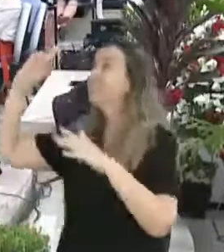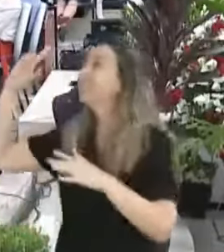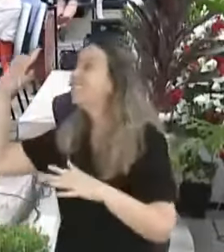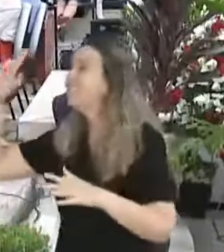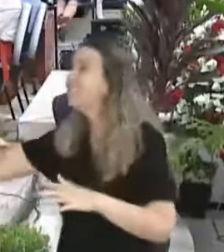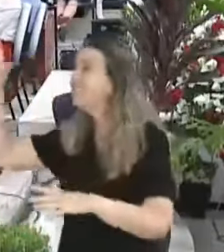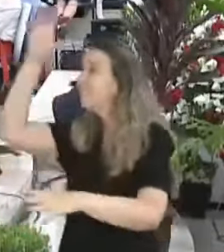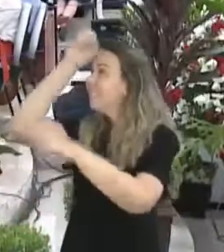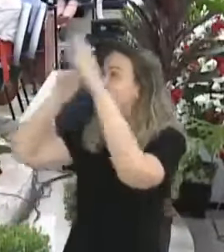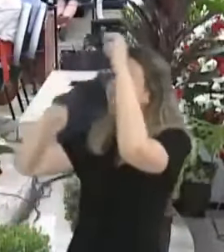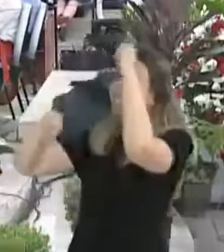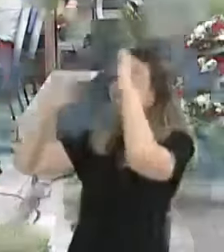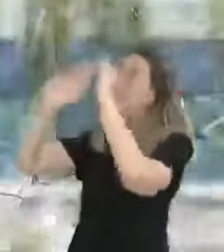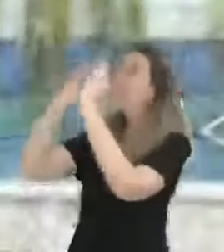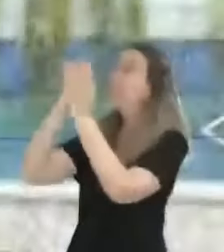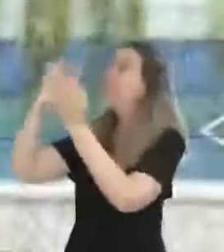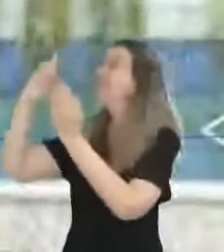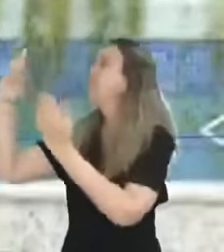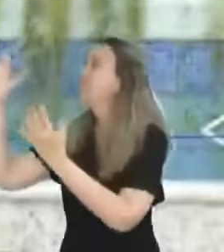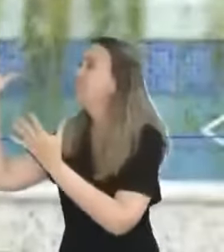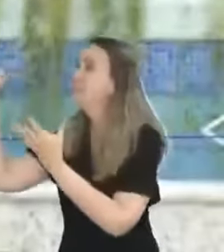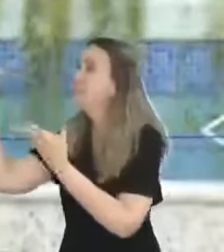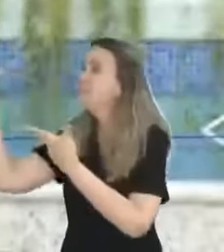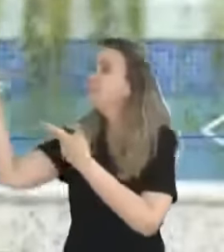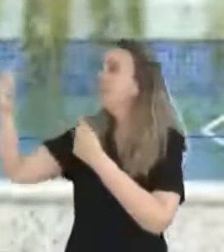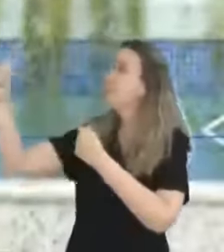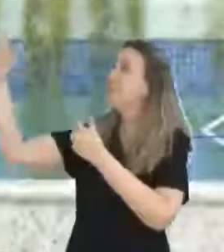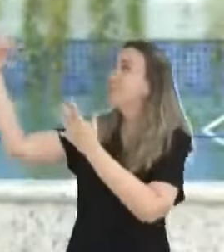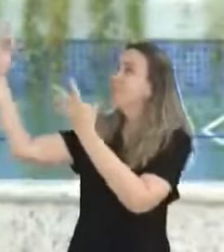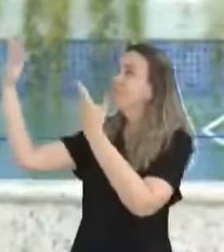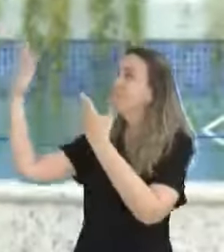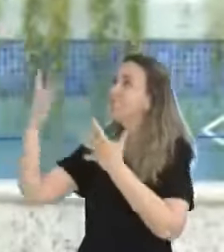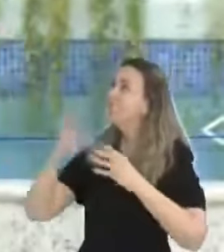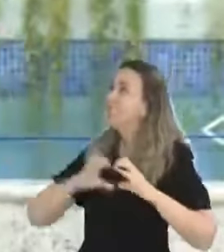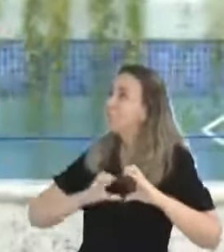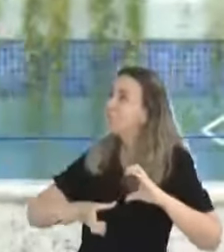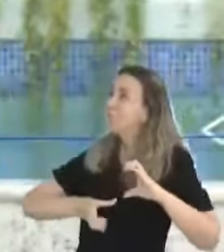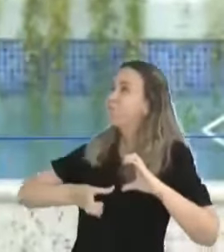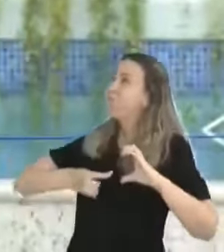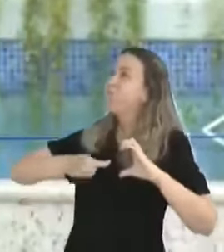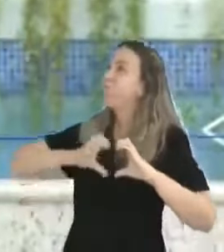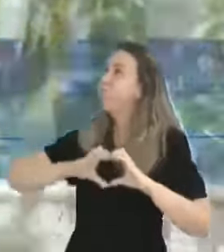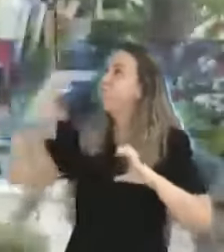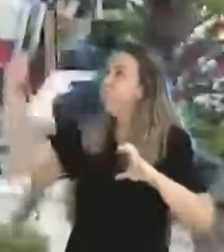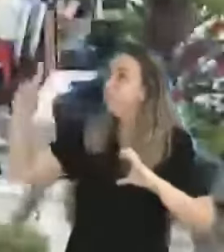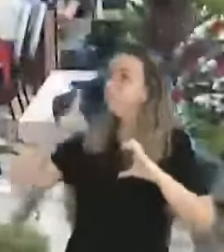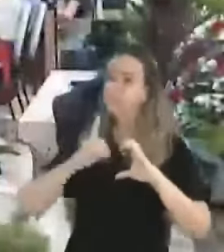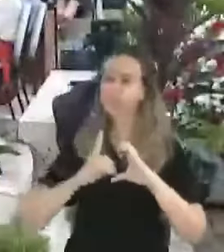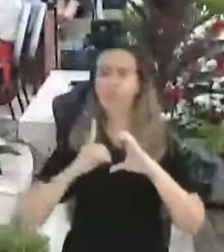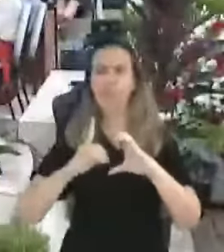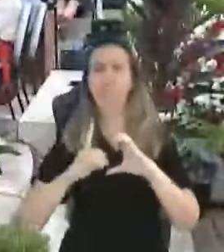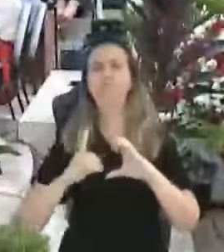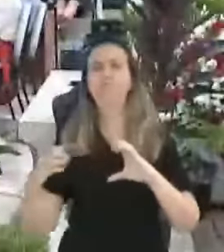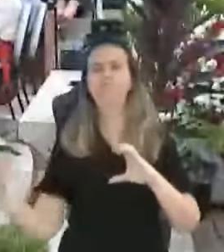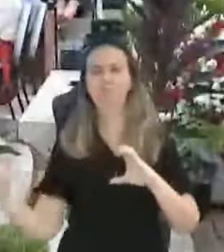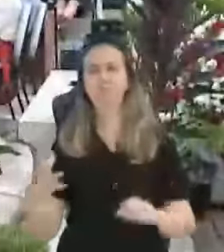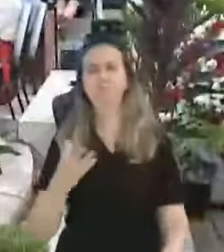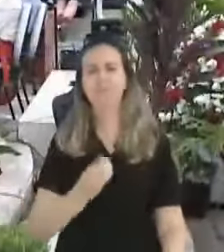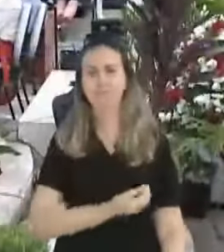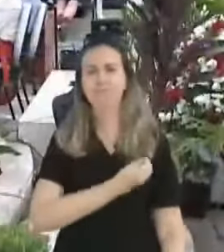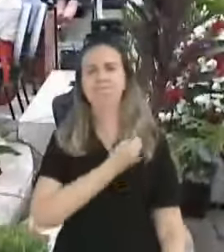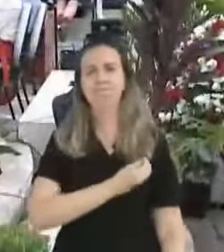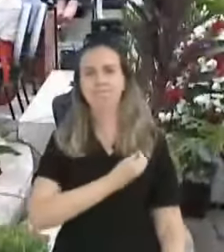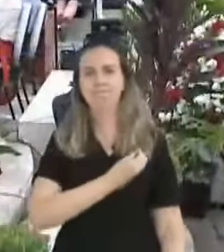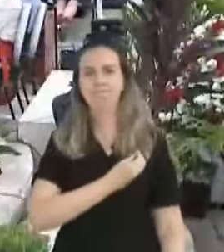e guardares todos os seus mandamentos e se converterem ao Senhor. Aleluia!